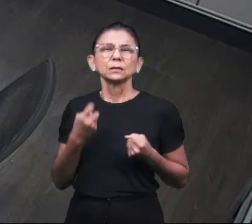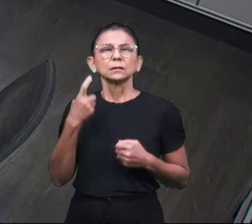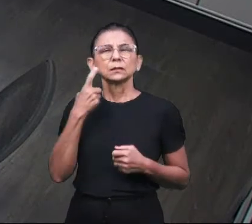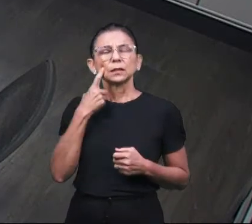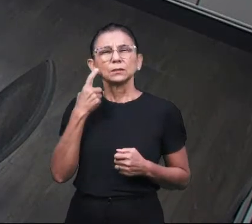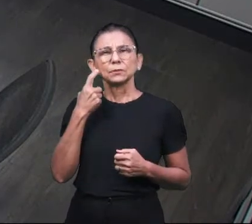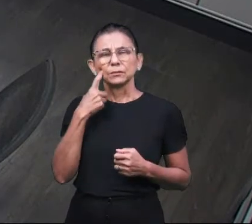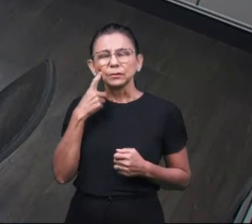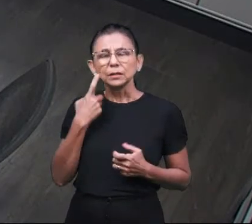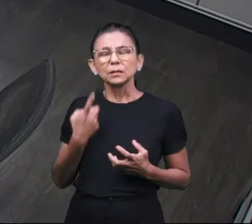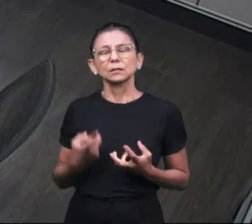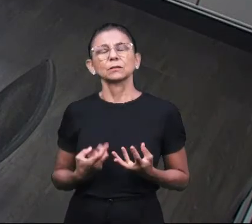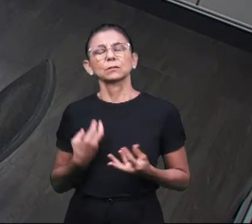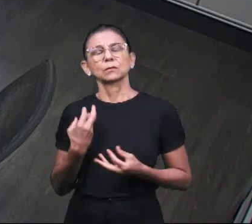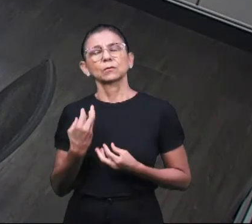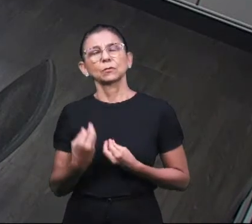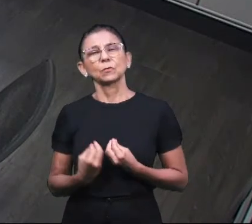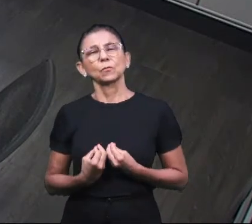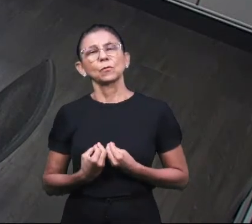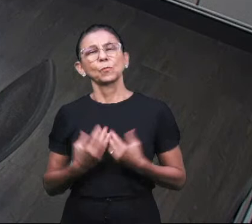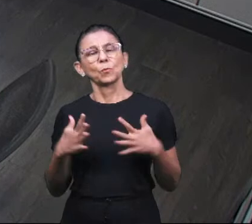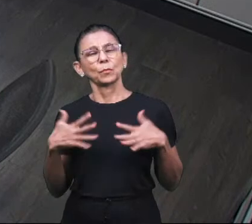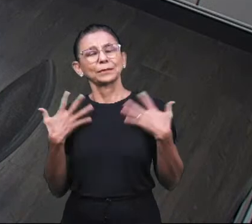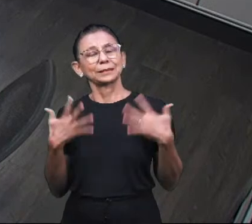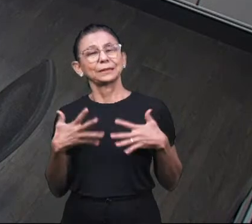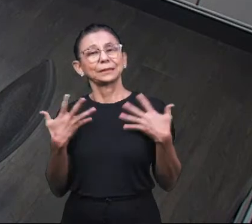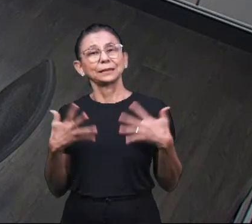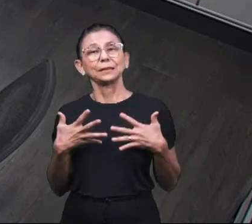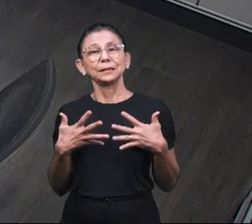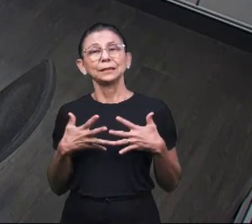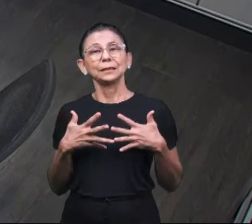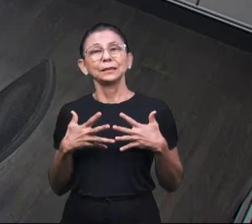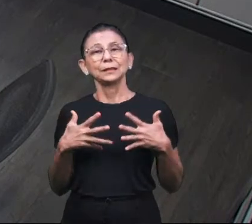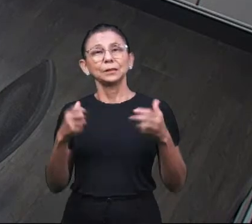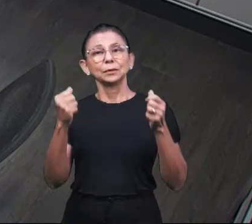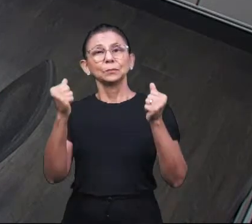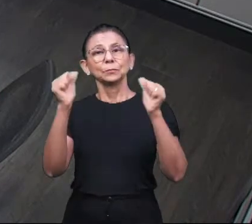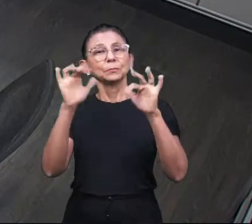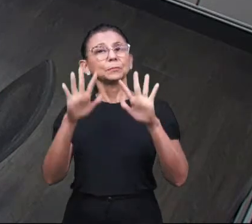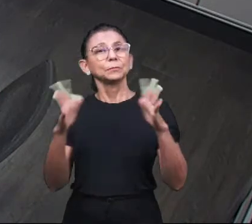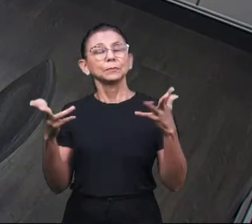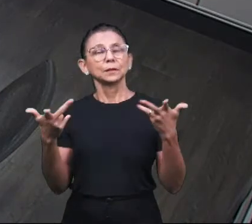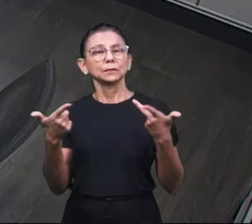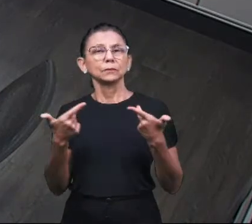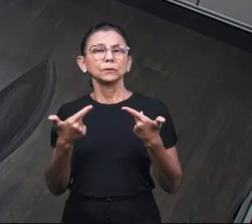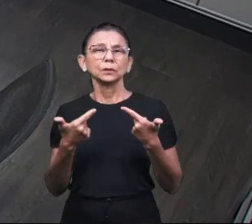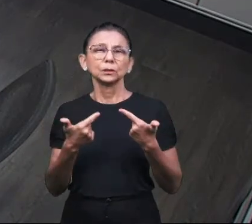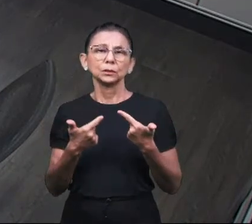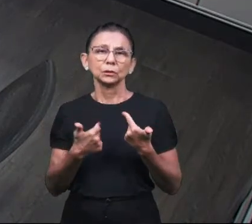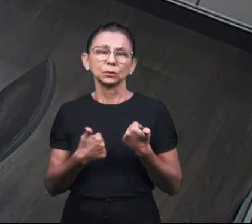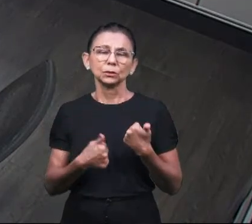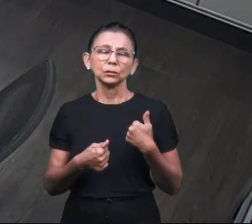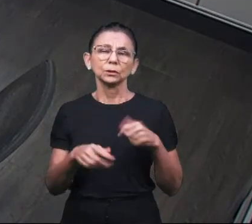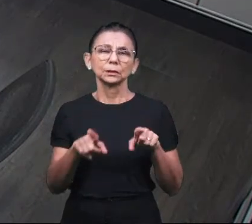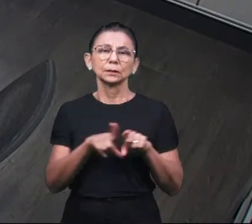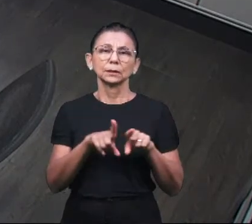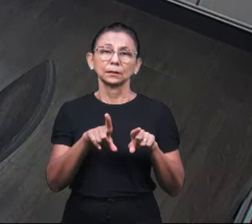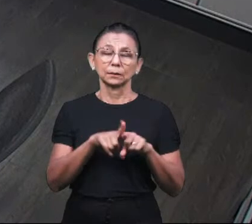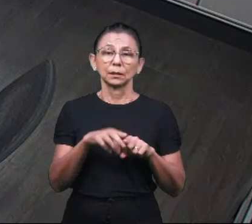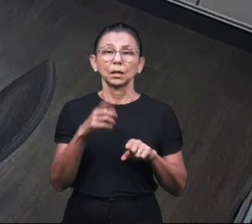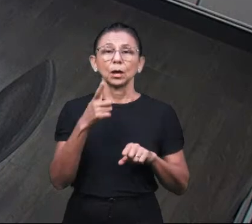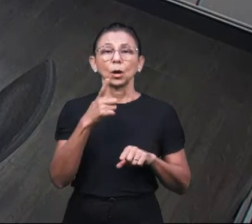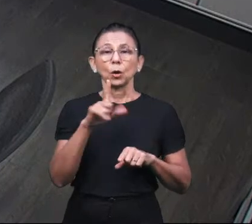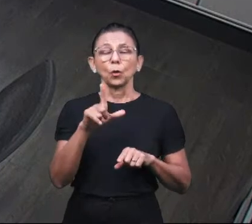um fortalecimento, uma alegria, uma bênção maravilhosa. Você tem outros casos assim dentro das suas